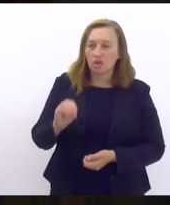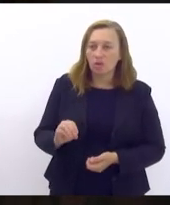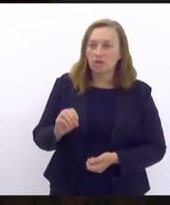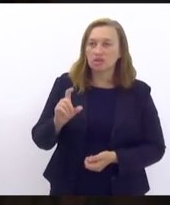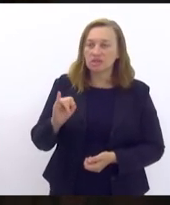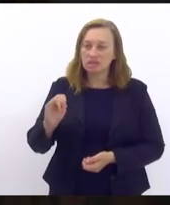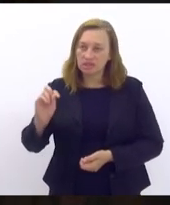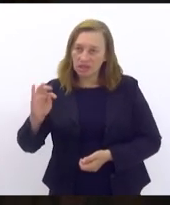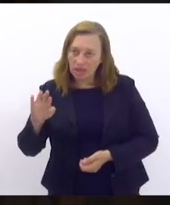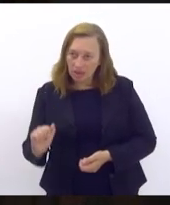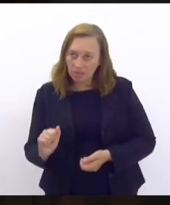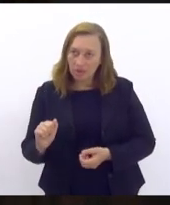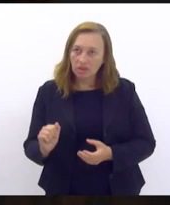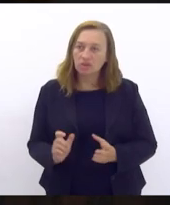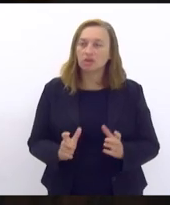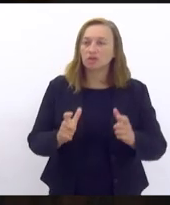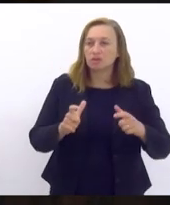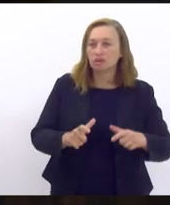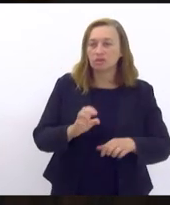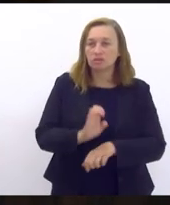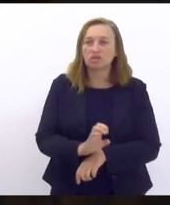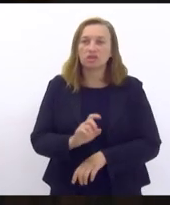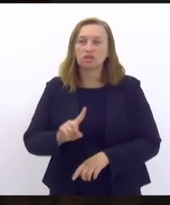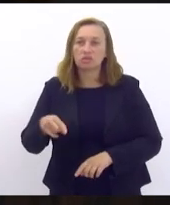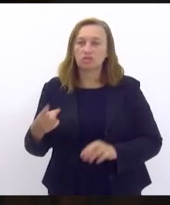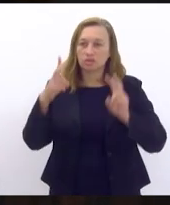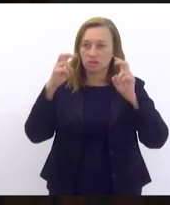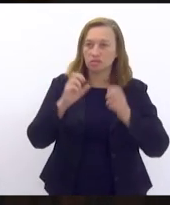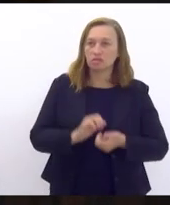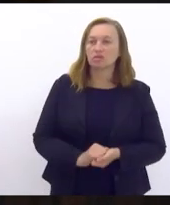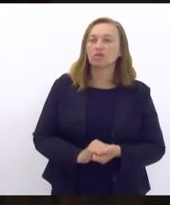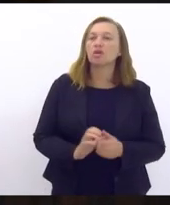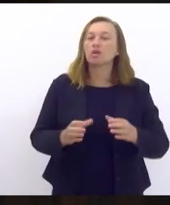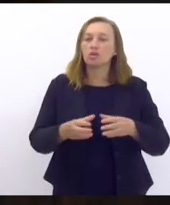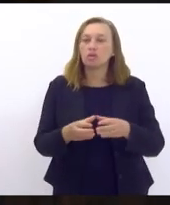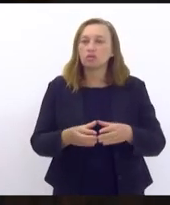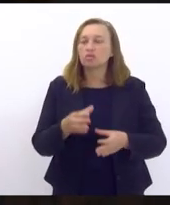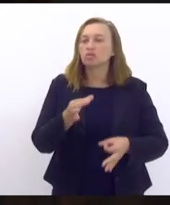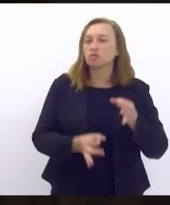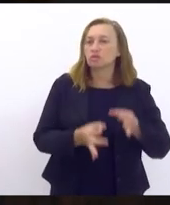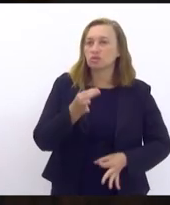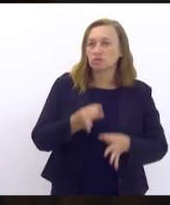originários do espaço territorial do Estado e das outras providências. Das comissões de Constituição